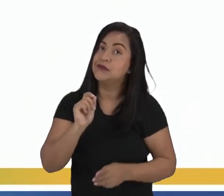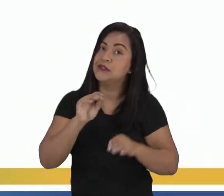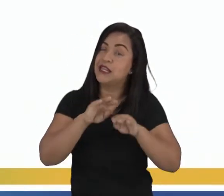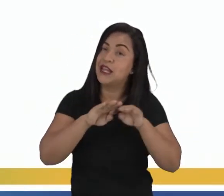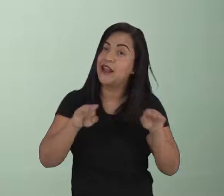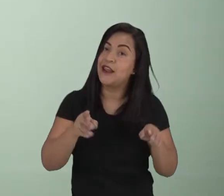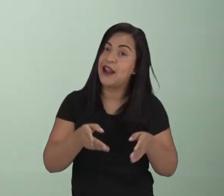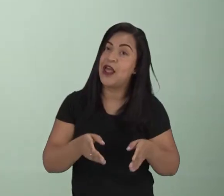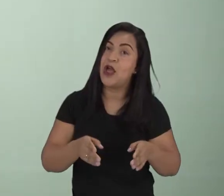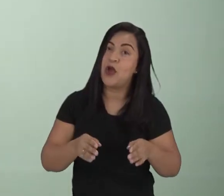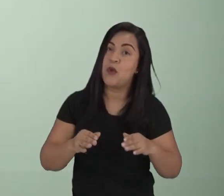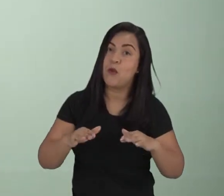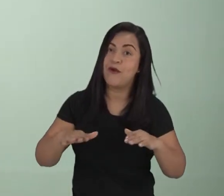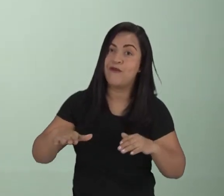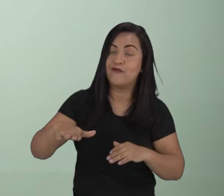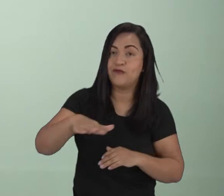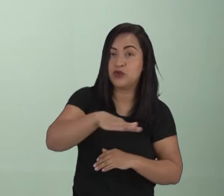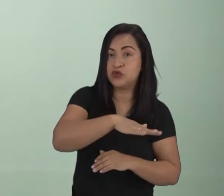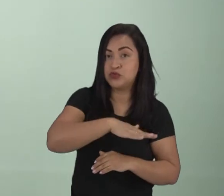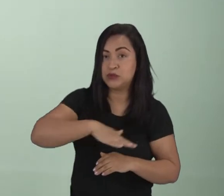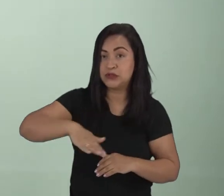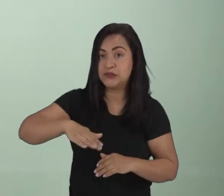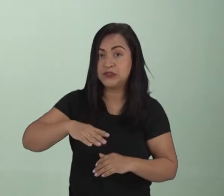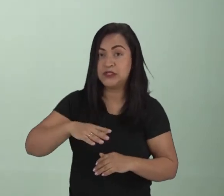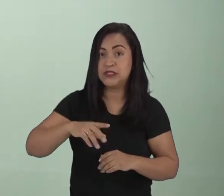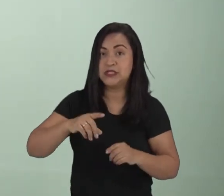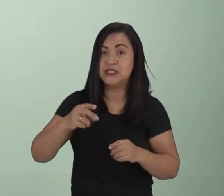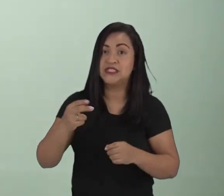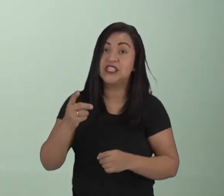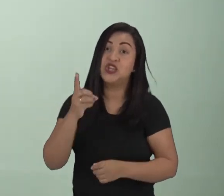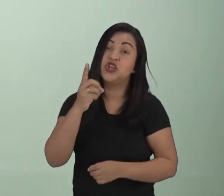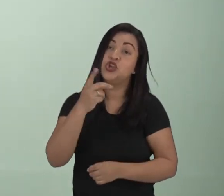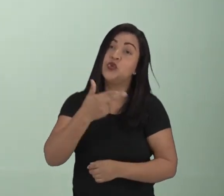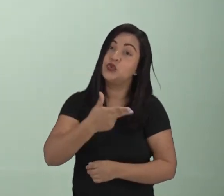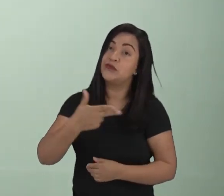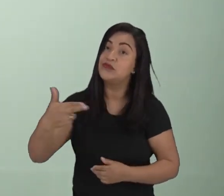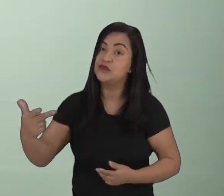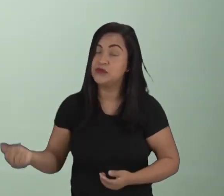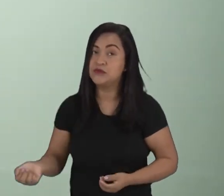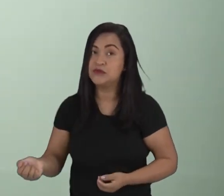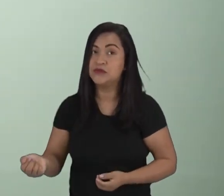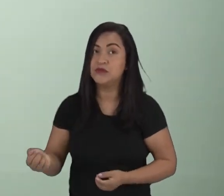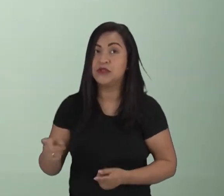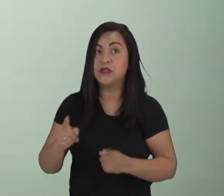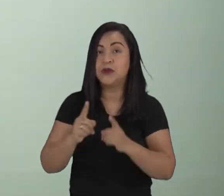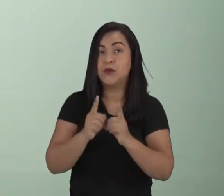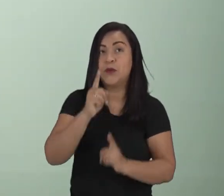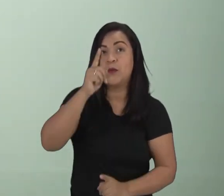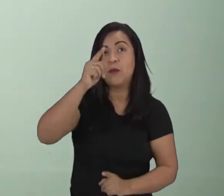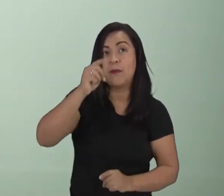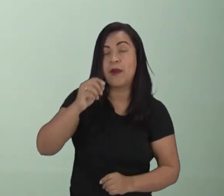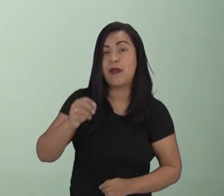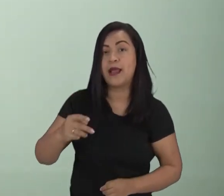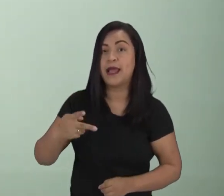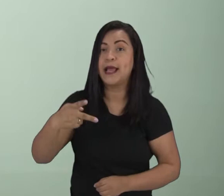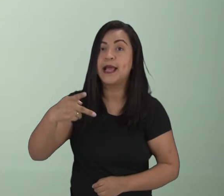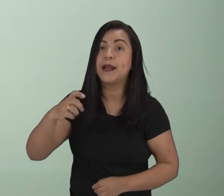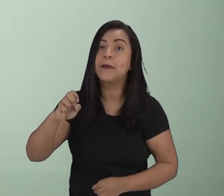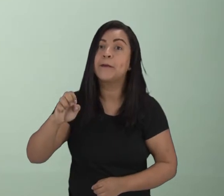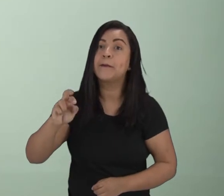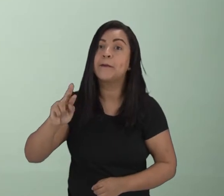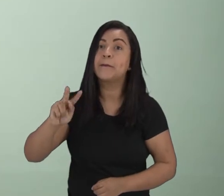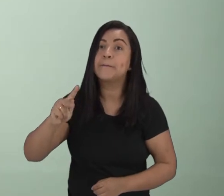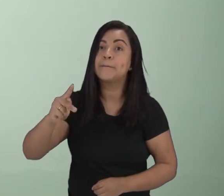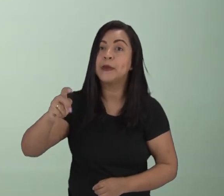o corpo e a superfície. Ela tem a seguinte característica: ela é perpendicular à superfície